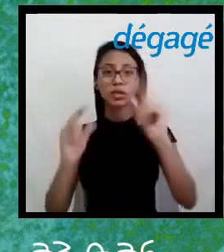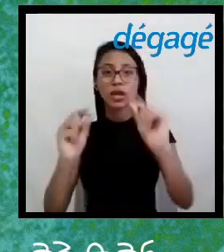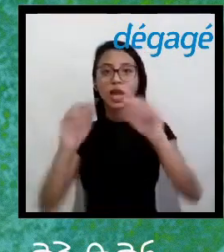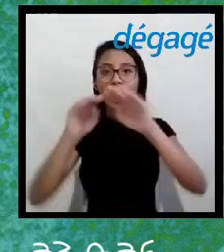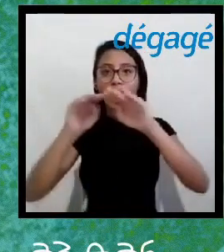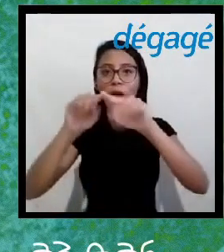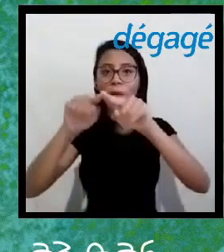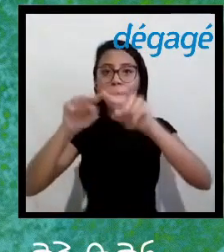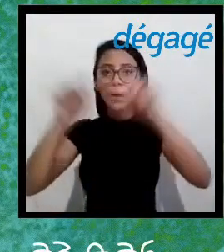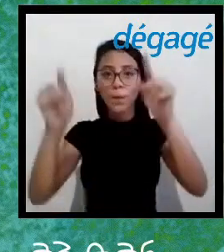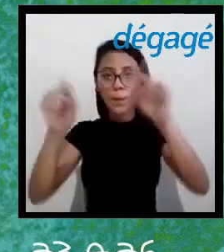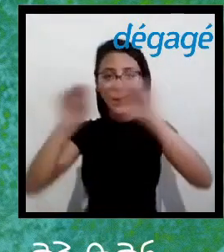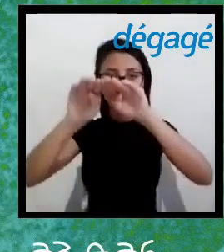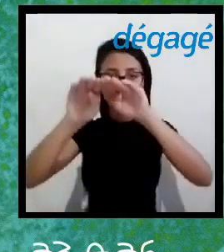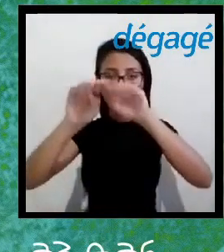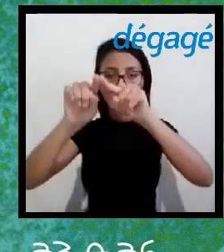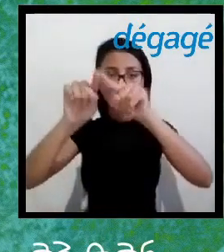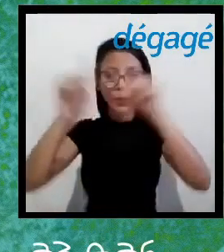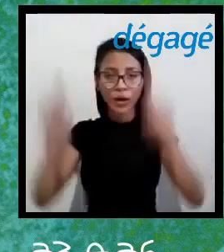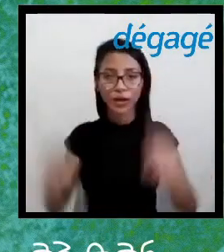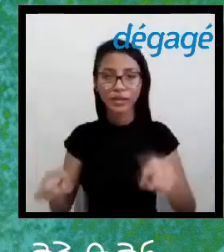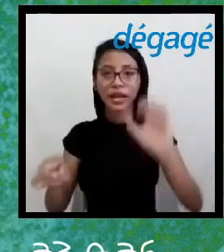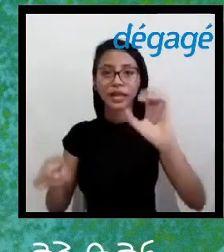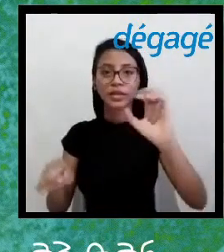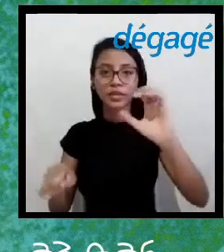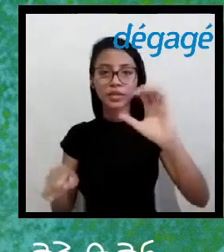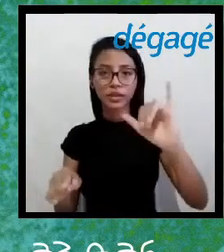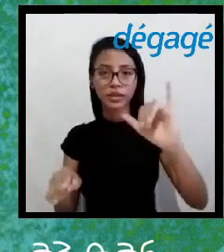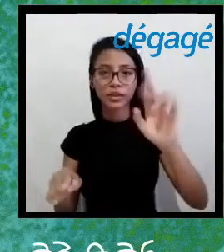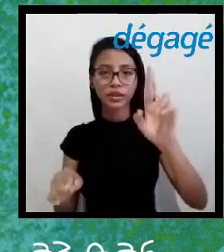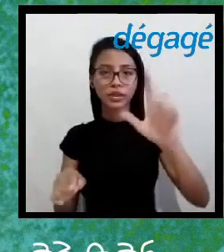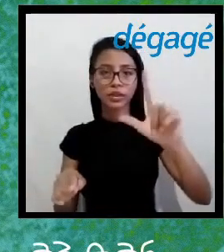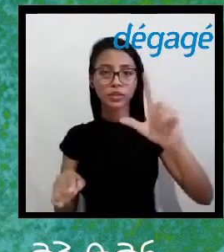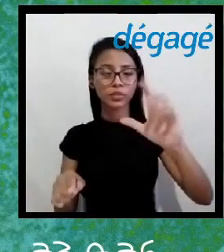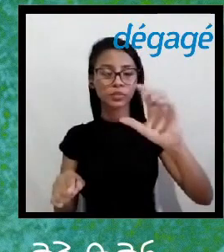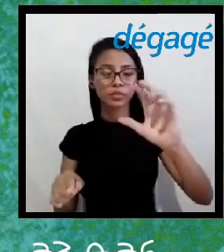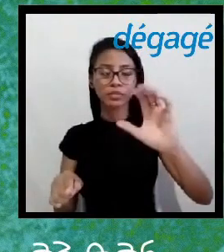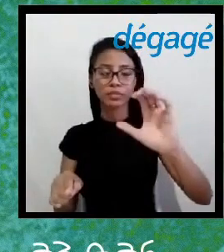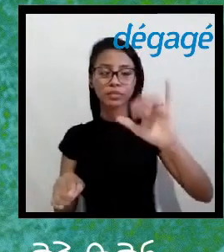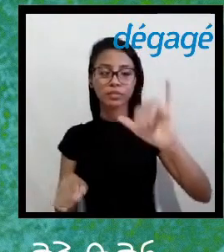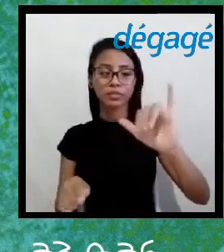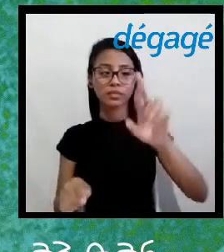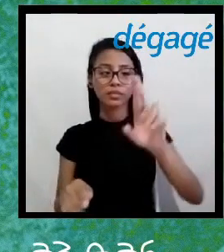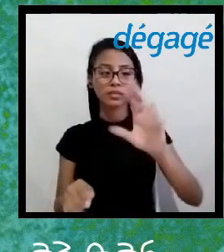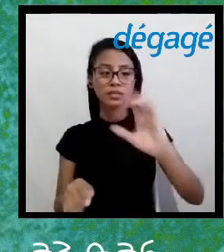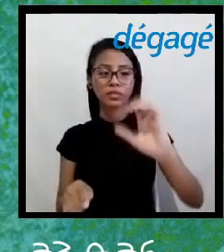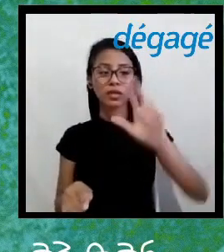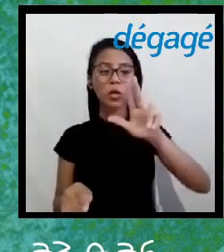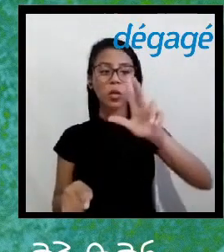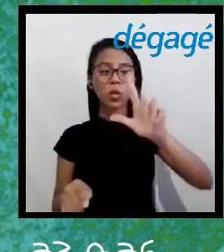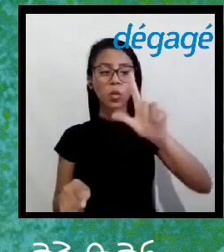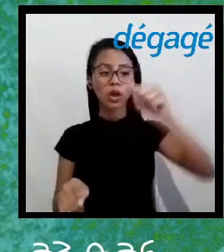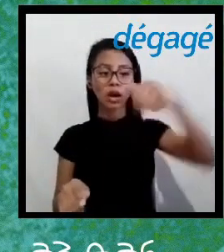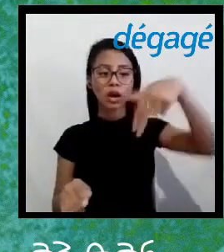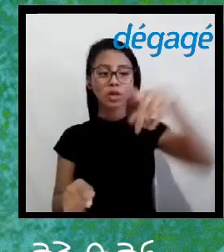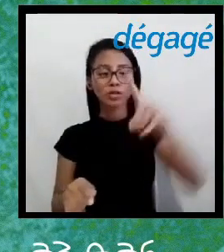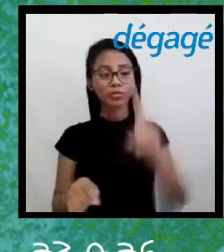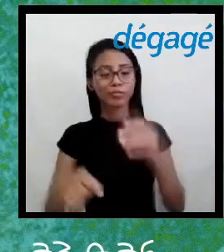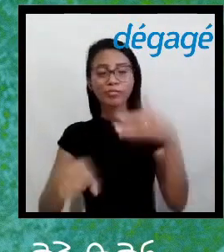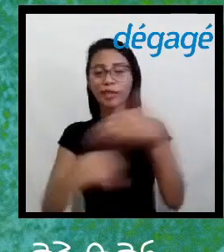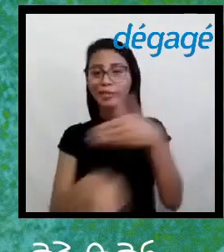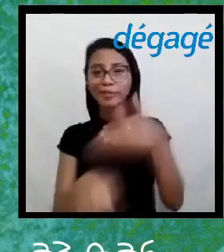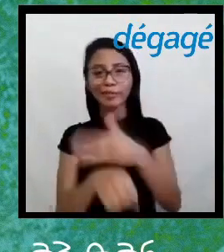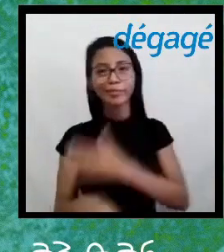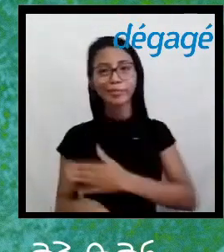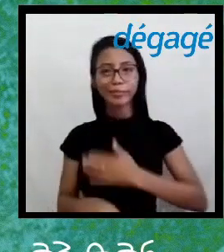minha formação, não só como professora ou como artista, mas principalmente como pessoa, né? E aí, quando eu voltei